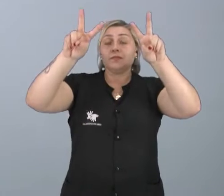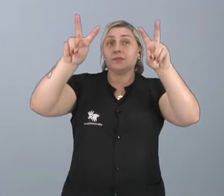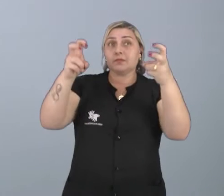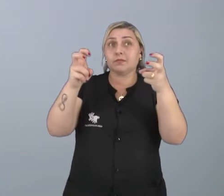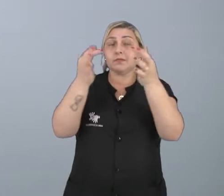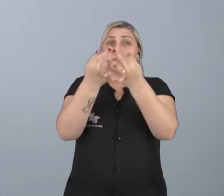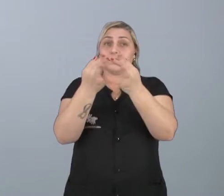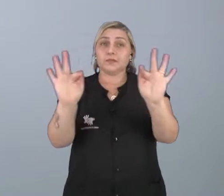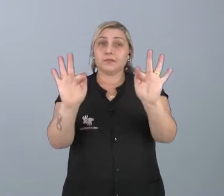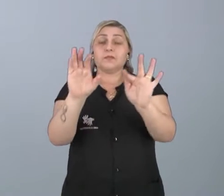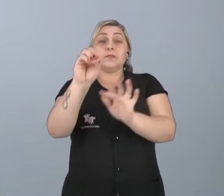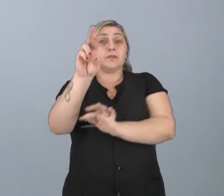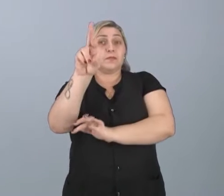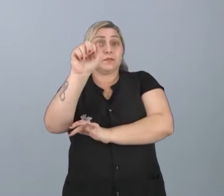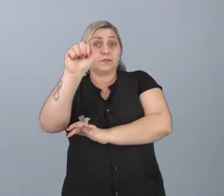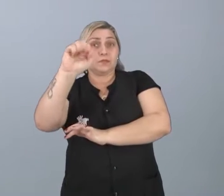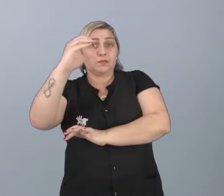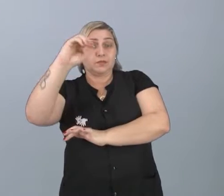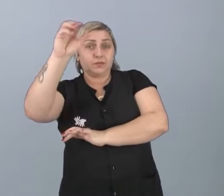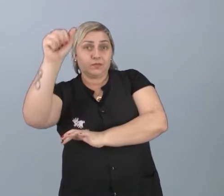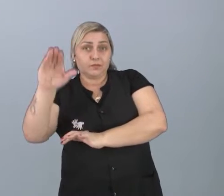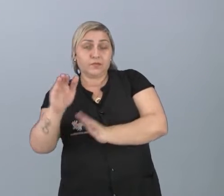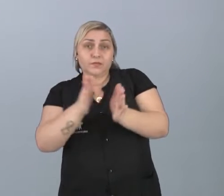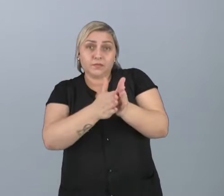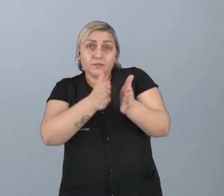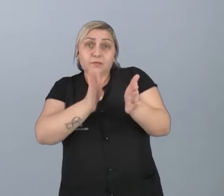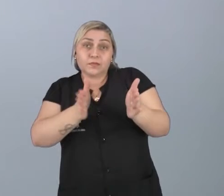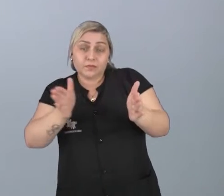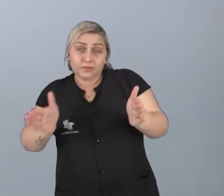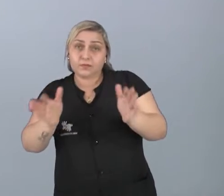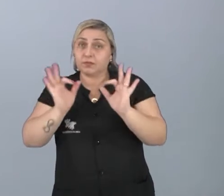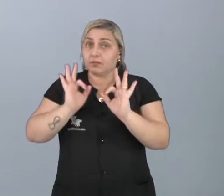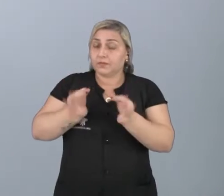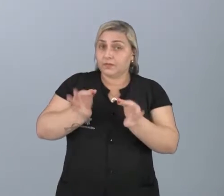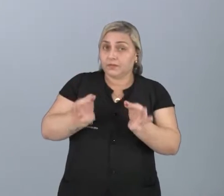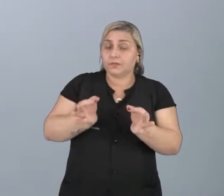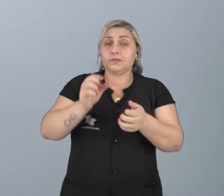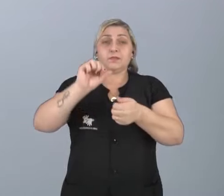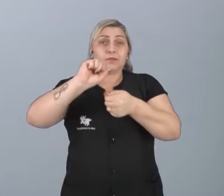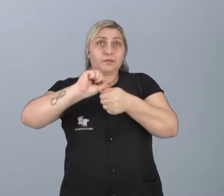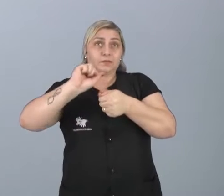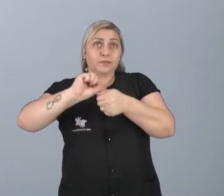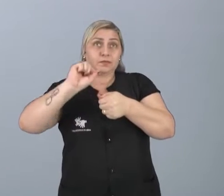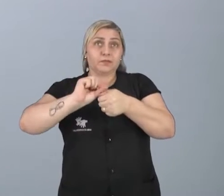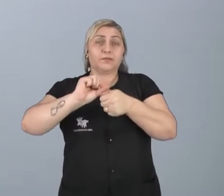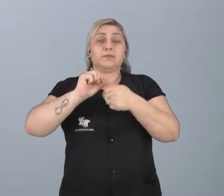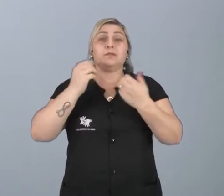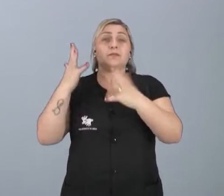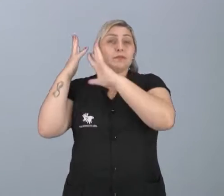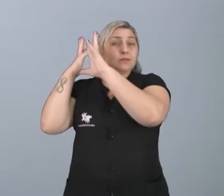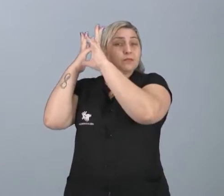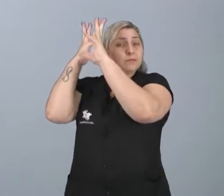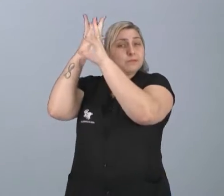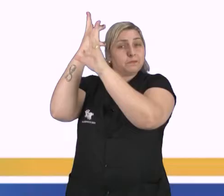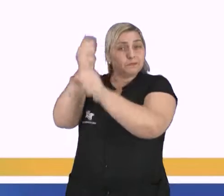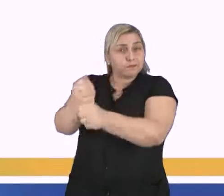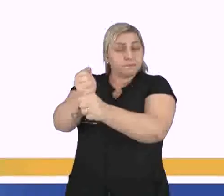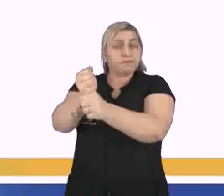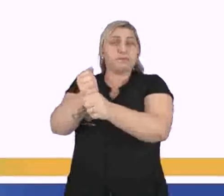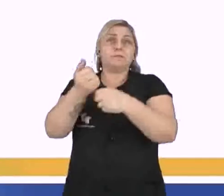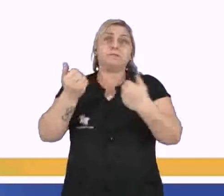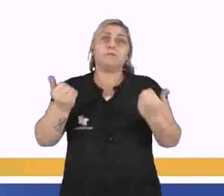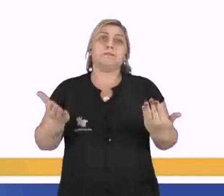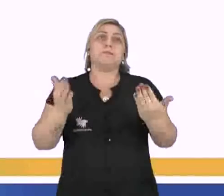sobre frase, oração e período, tá certo? Vamos fazer aqui uma recapitulação,